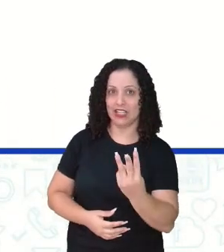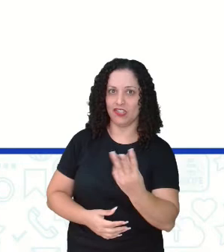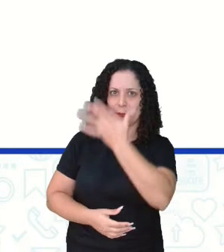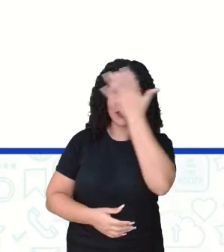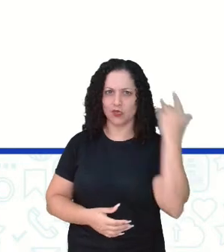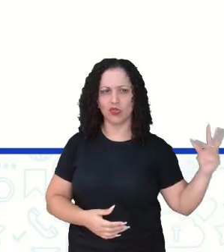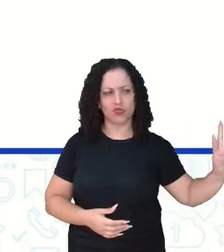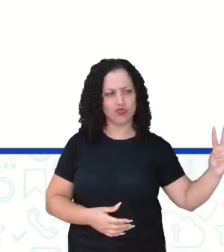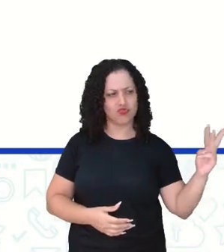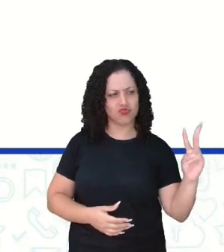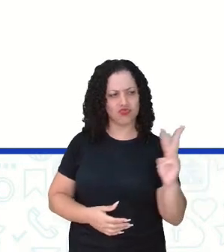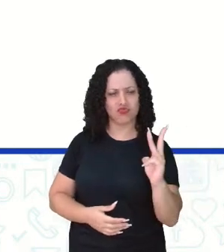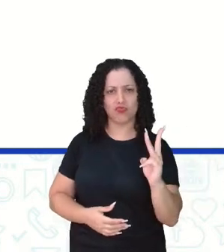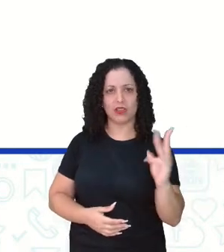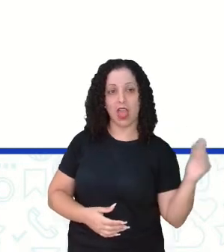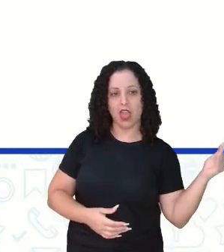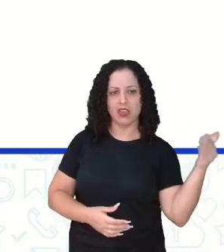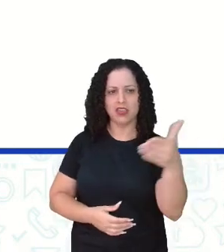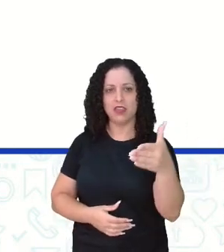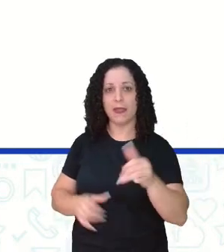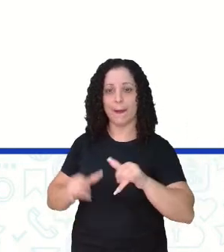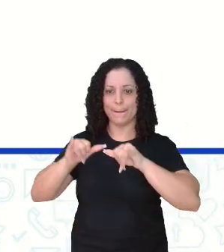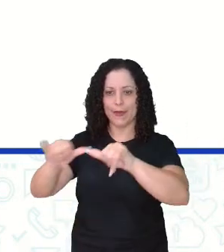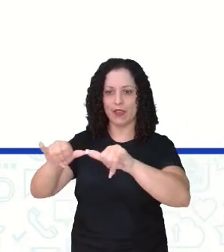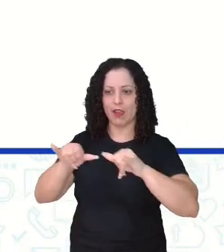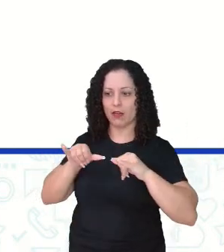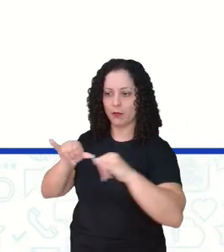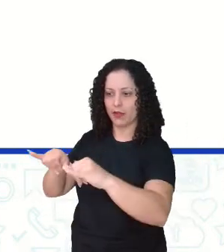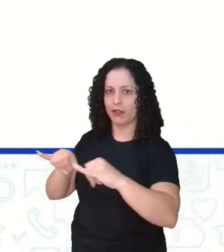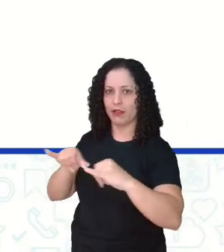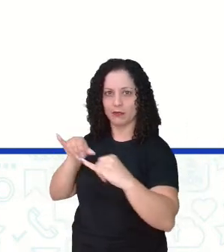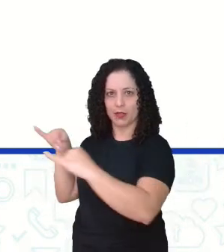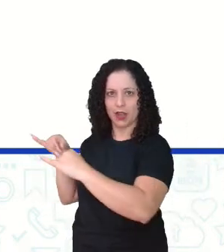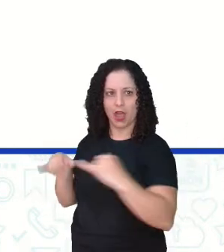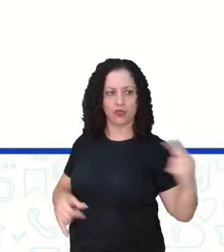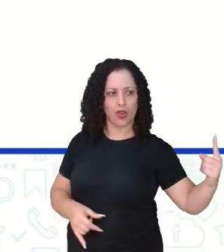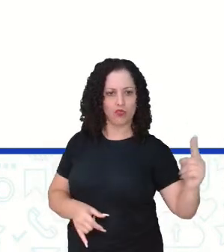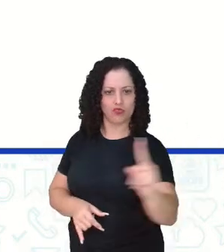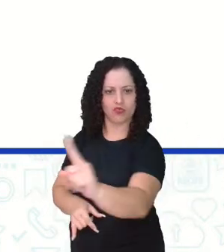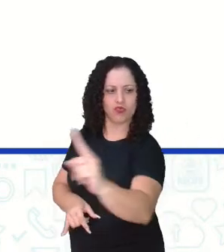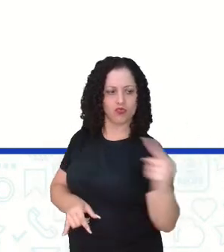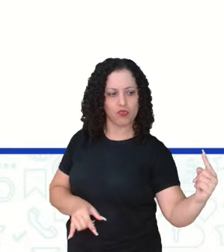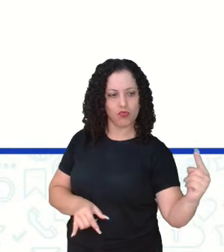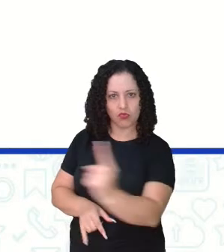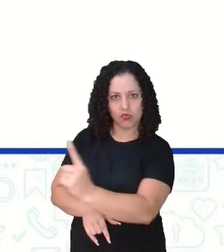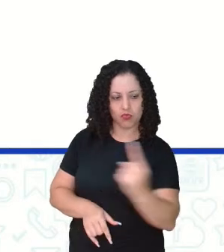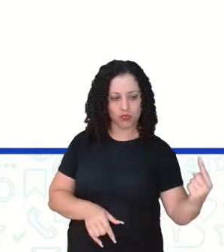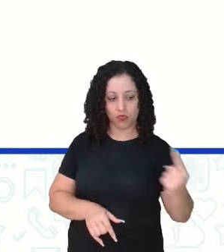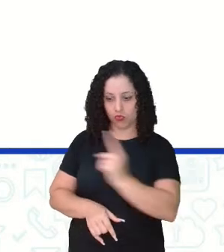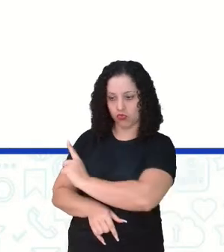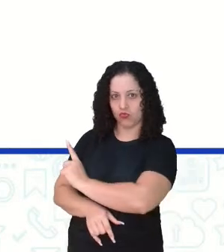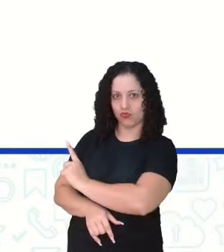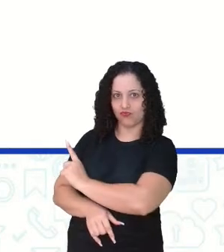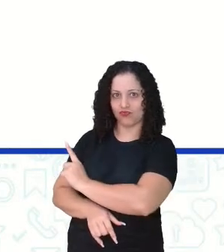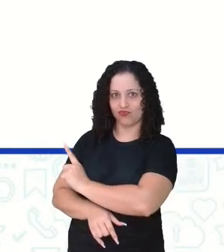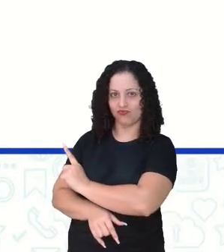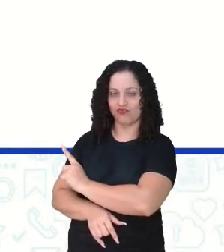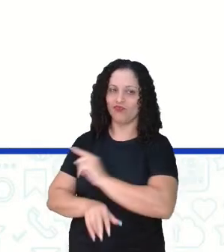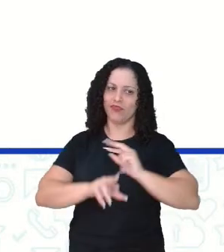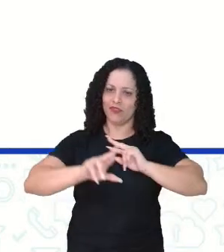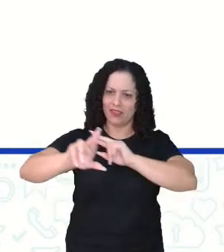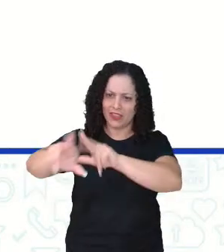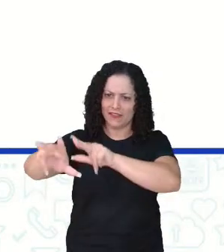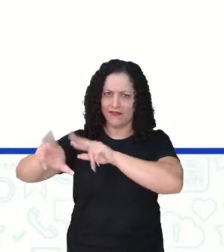indo a mercados diferentes. Então, a gente viu que se essas 3 pessoas diferentes vão a